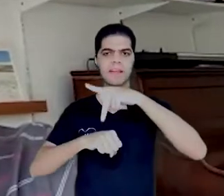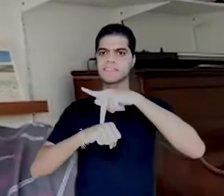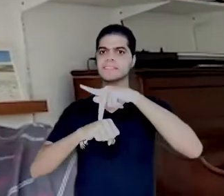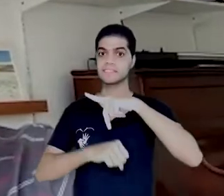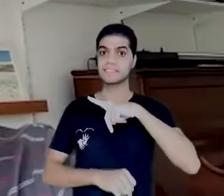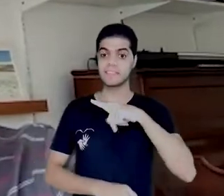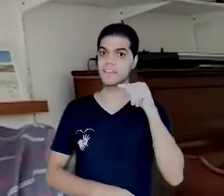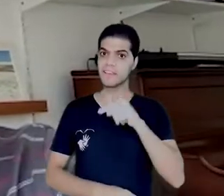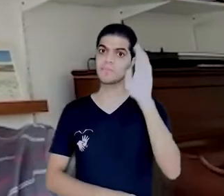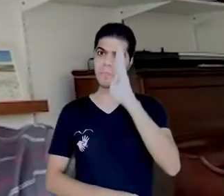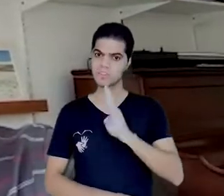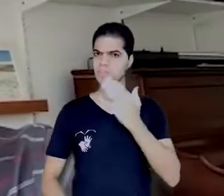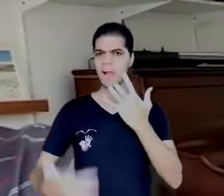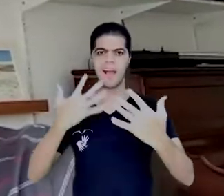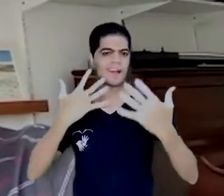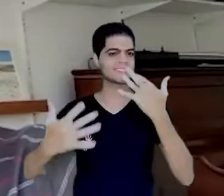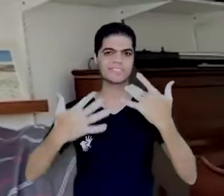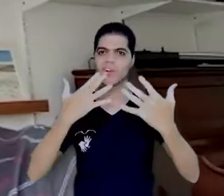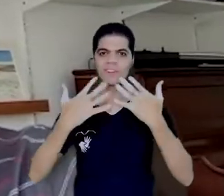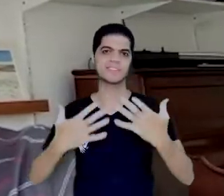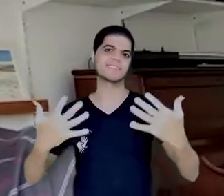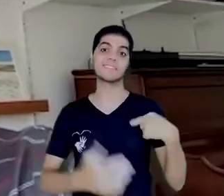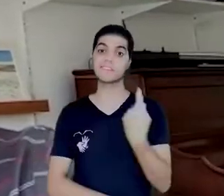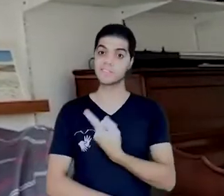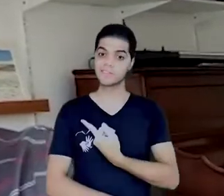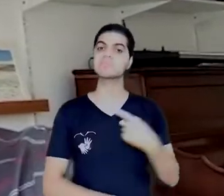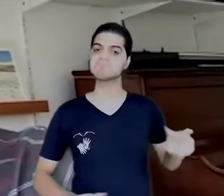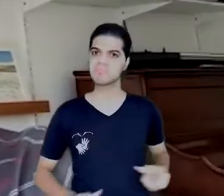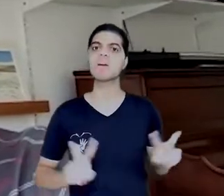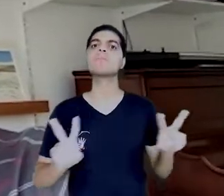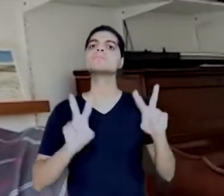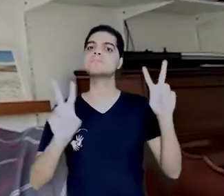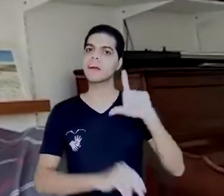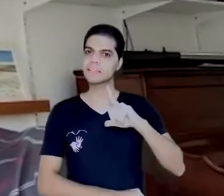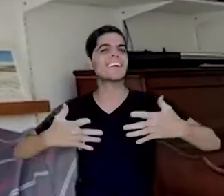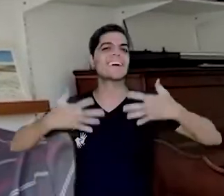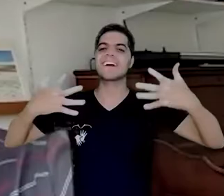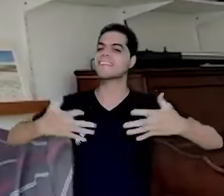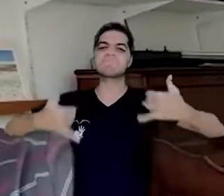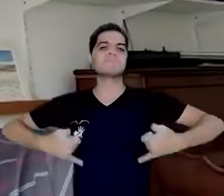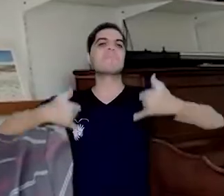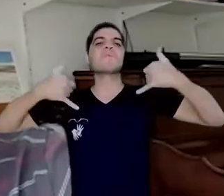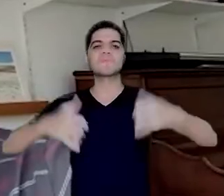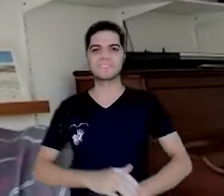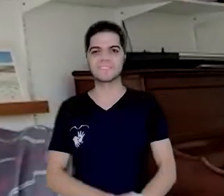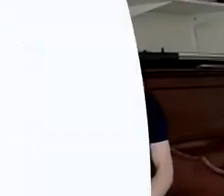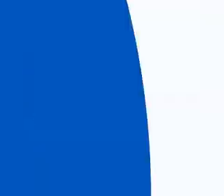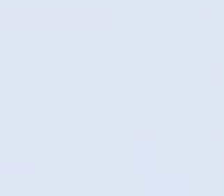riqueza de uma nação multicolorida que a gente deve valorizar com alegria e orgulho.